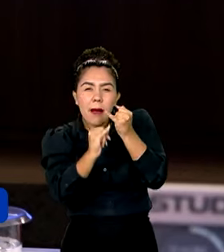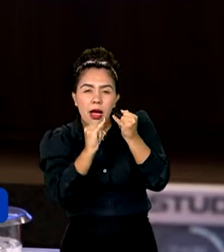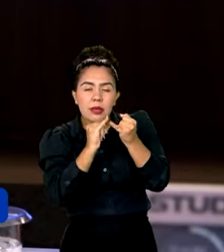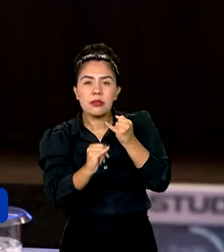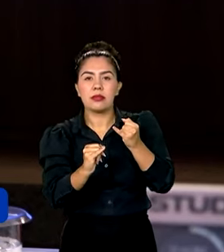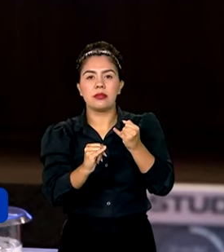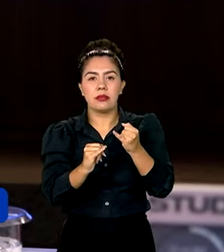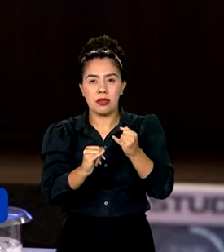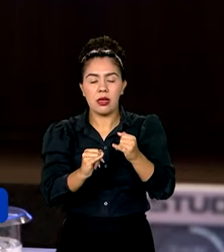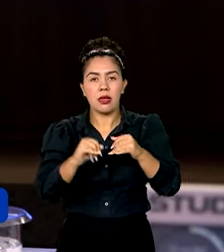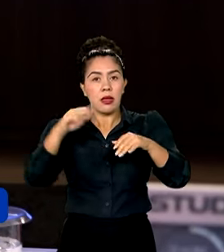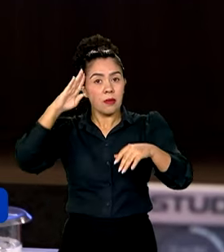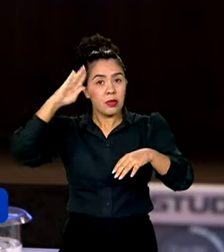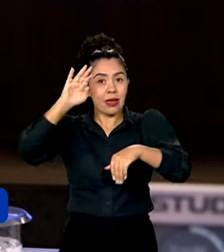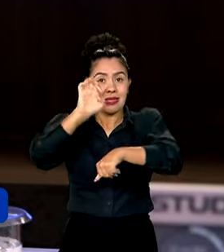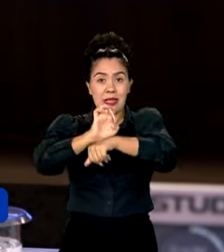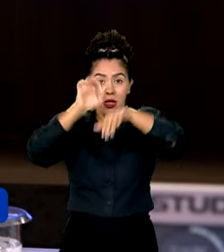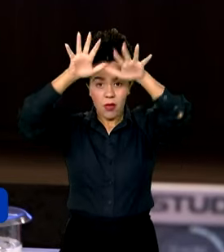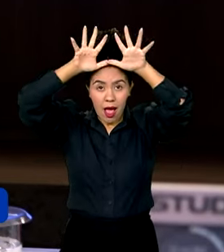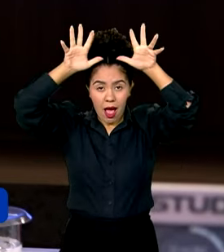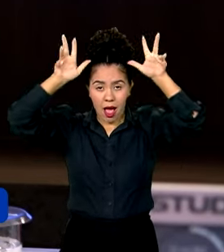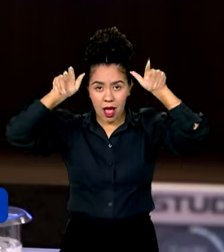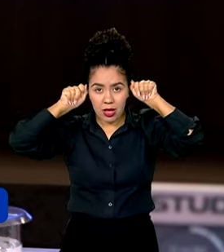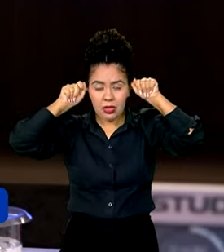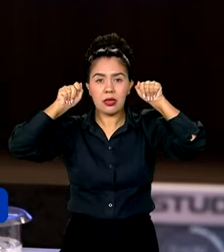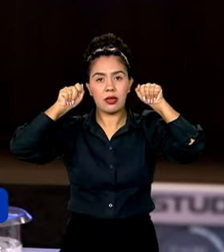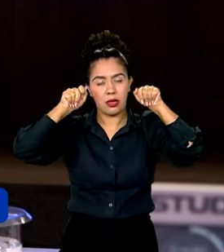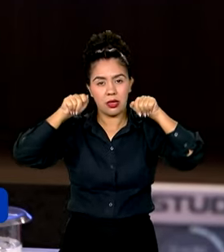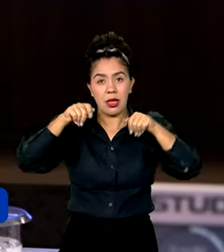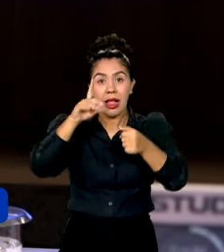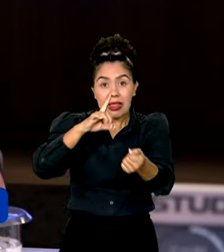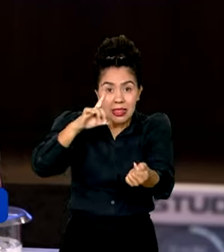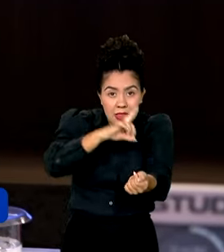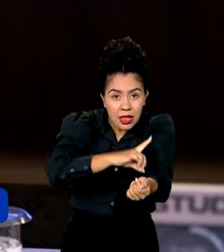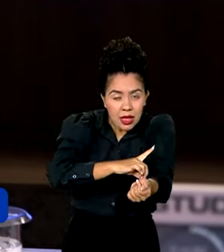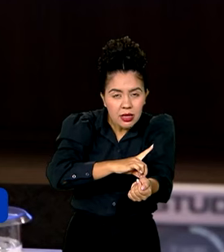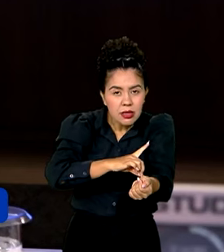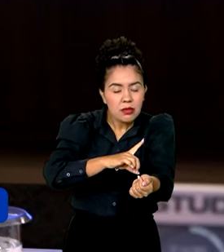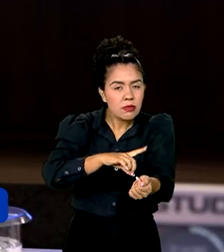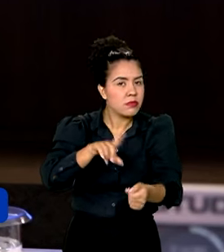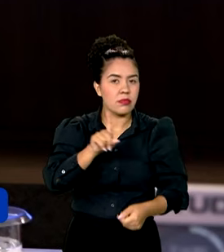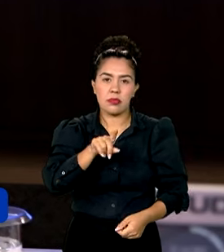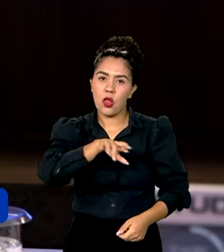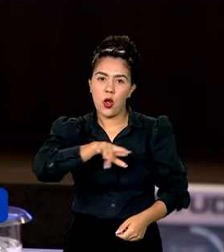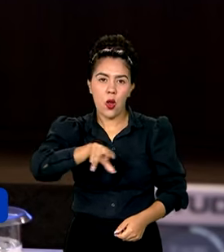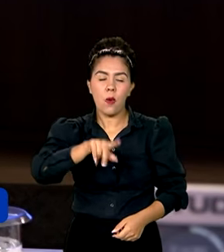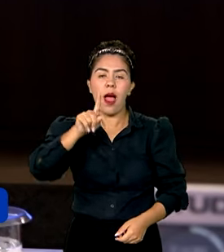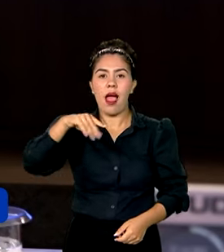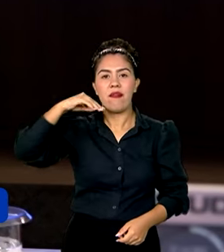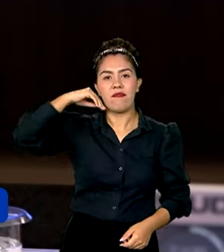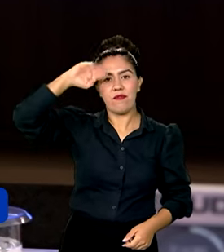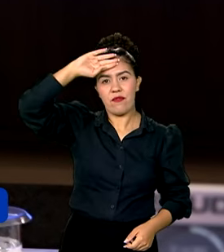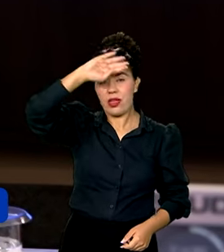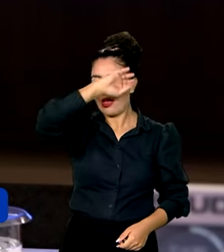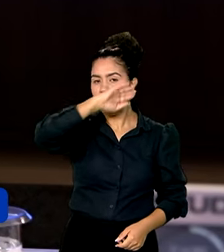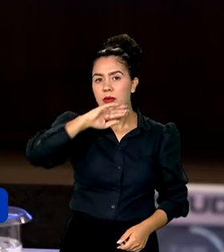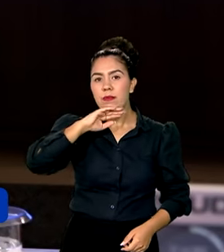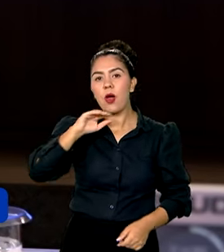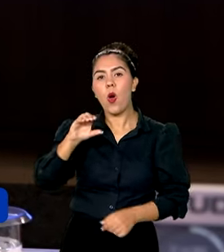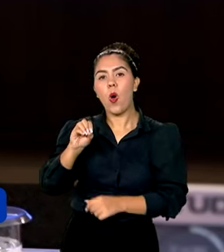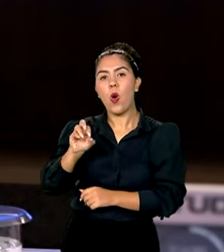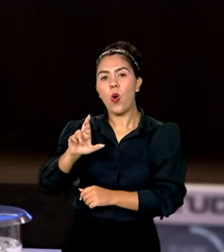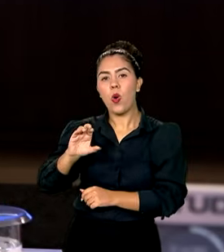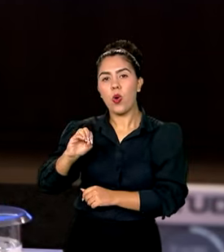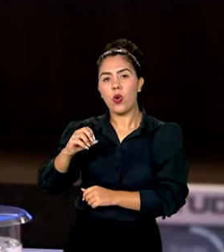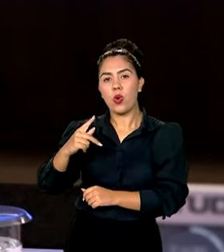no estado do Acre muitos casos de dengue eram na verdade casos de febre oruche é uma doença que tá